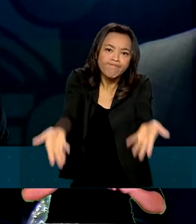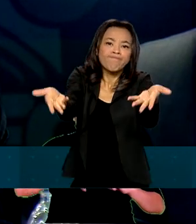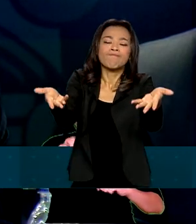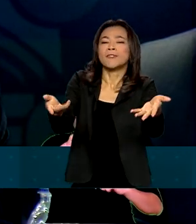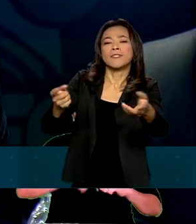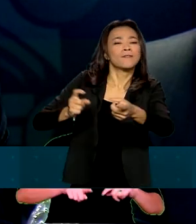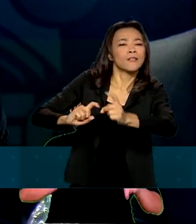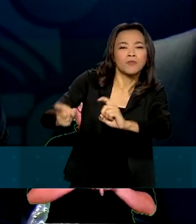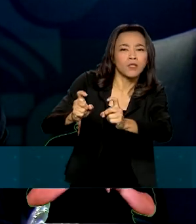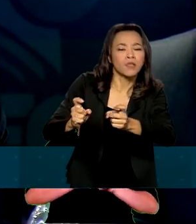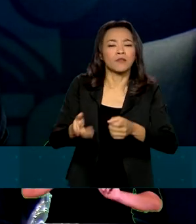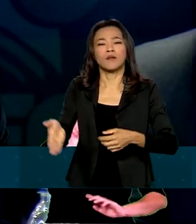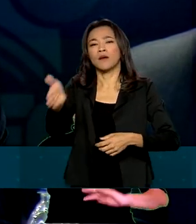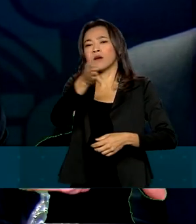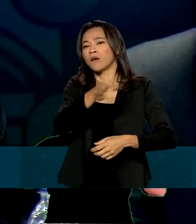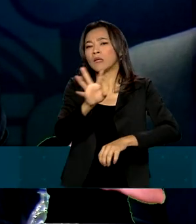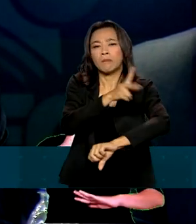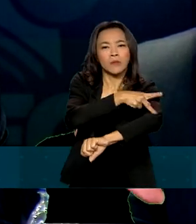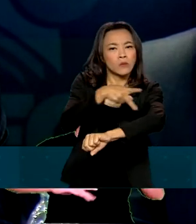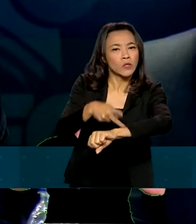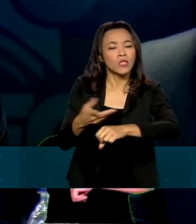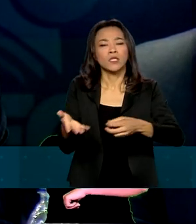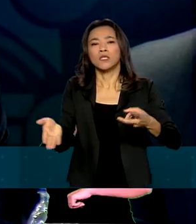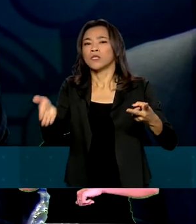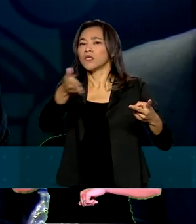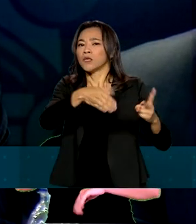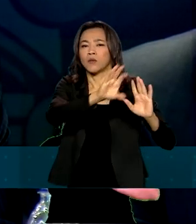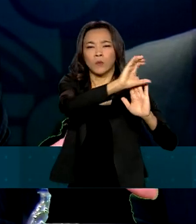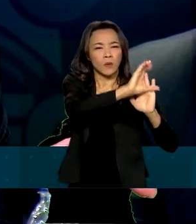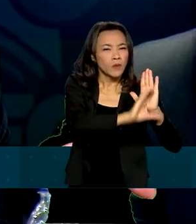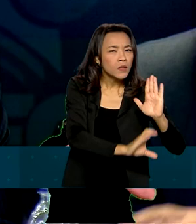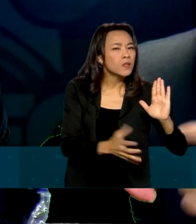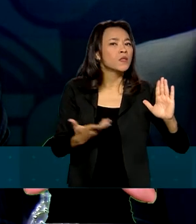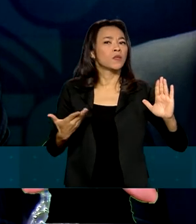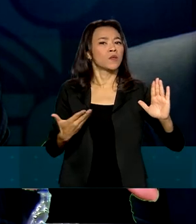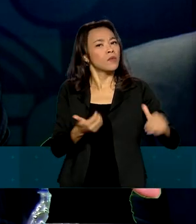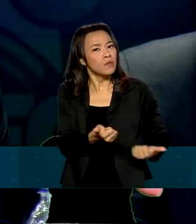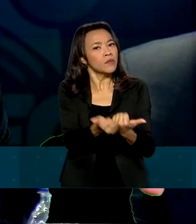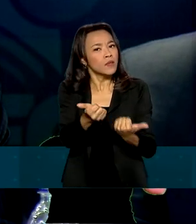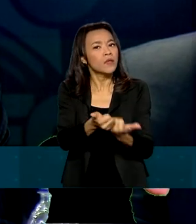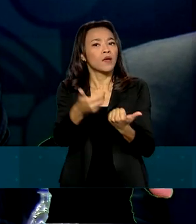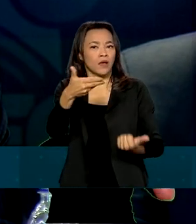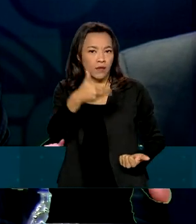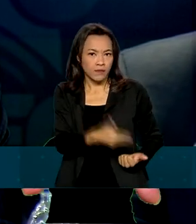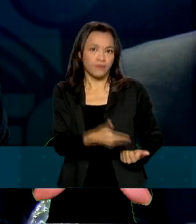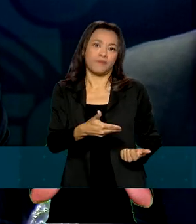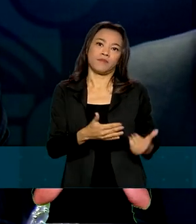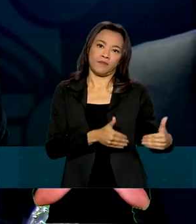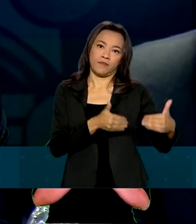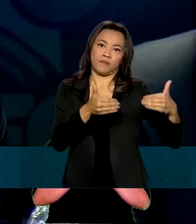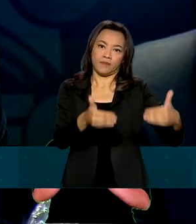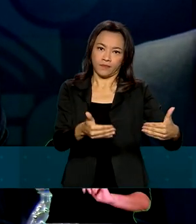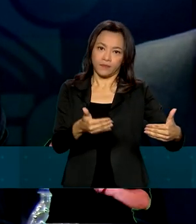gestão quanto de práticas pedagógicas e de currículo e também de avaliação